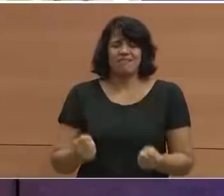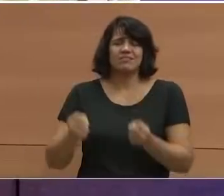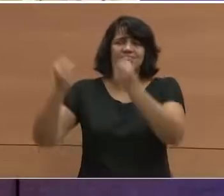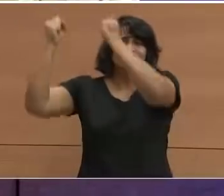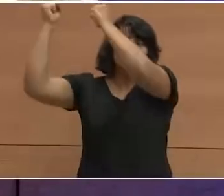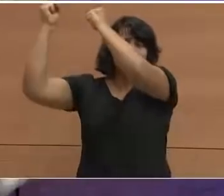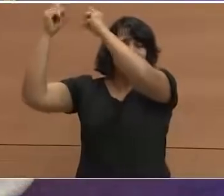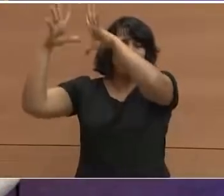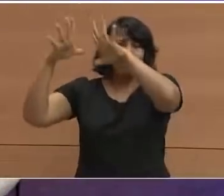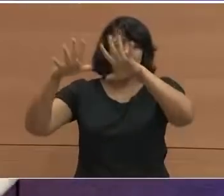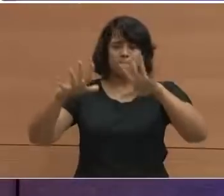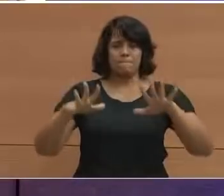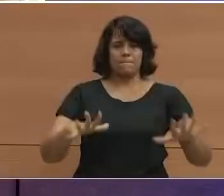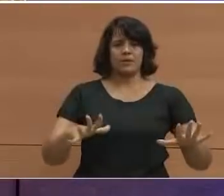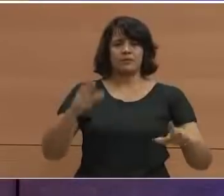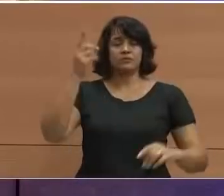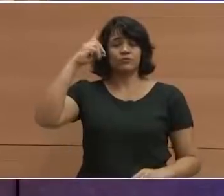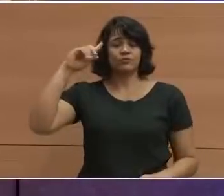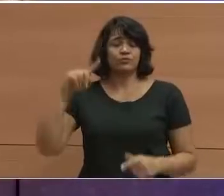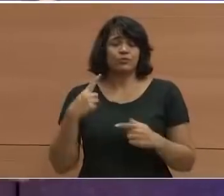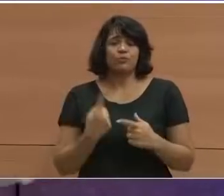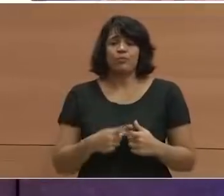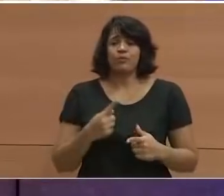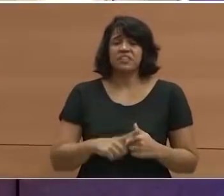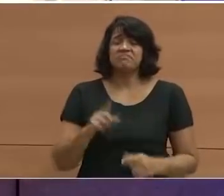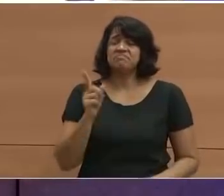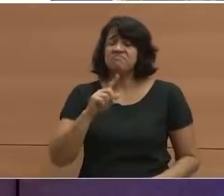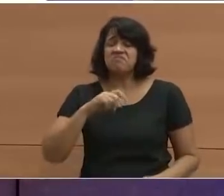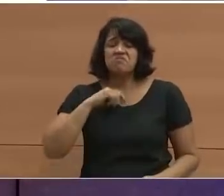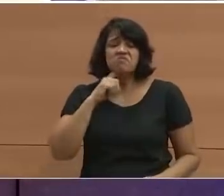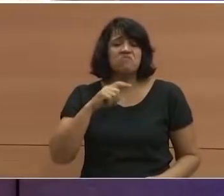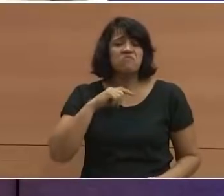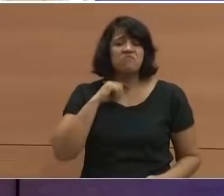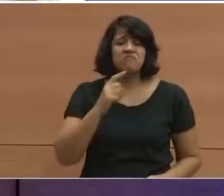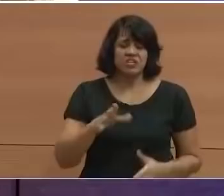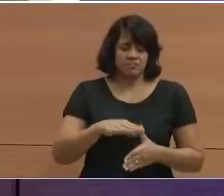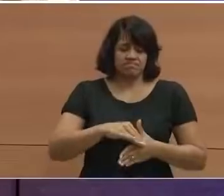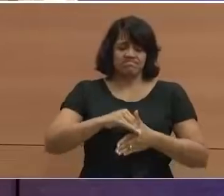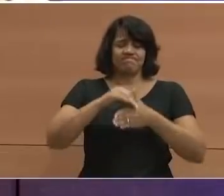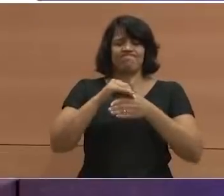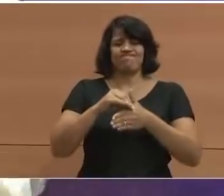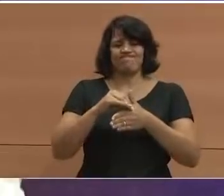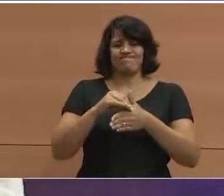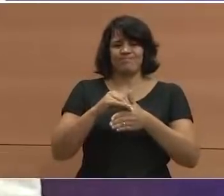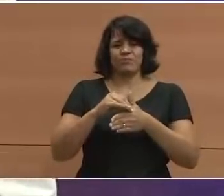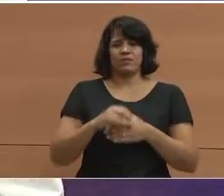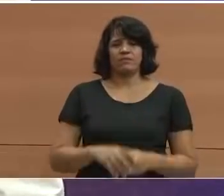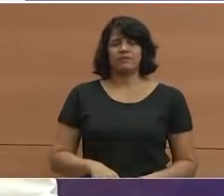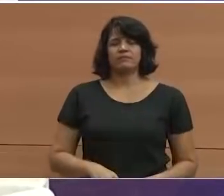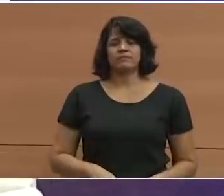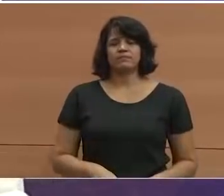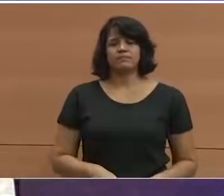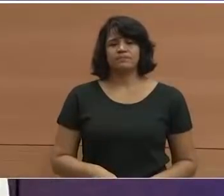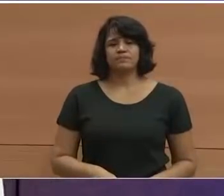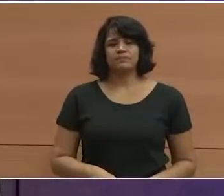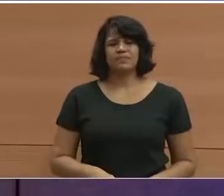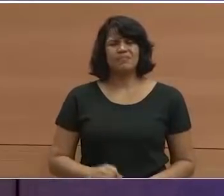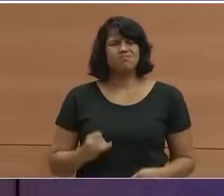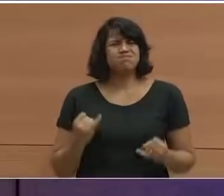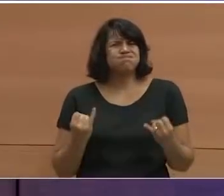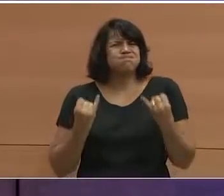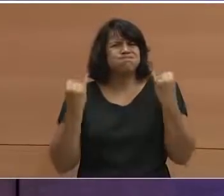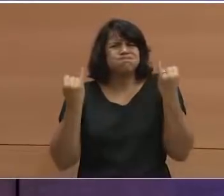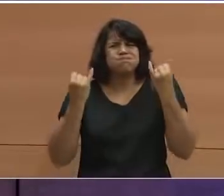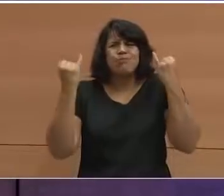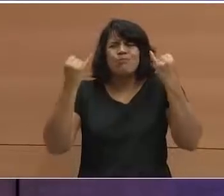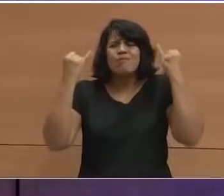essa simplicidade de praticar a palavra está trazendo a bênção para as igrejas. Então vocês veem a importância